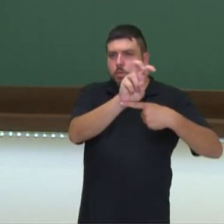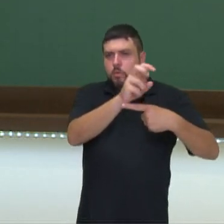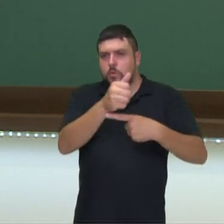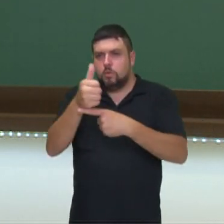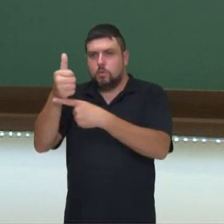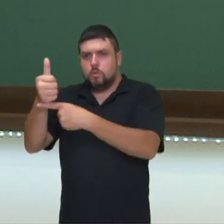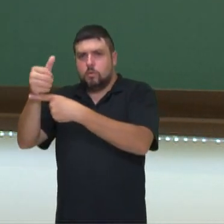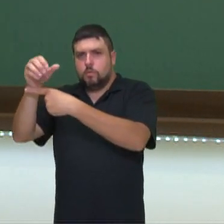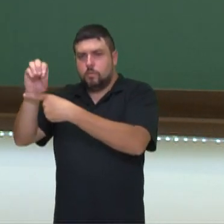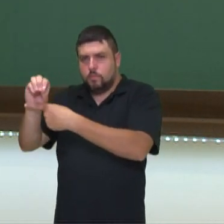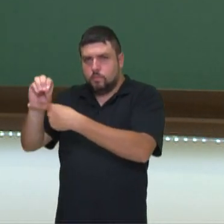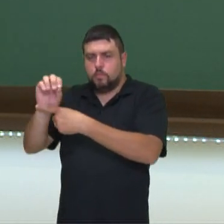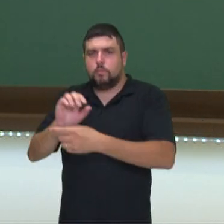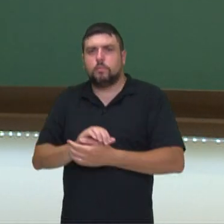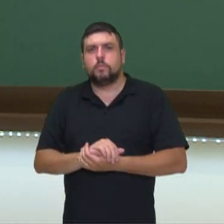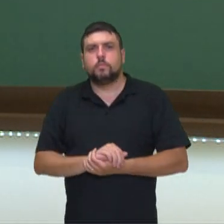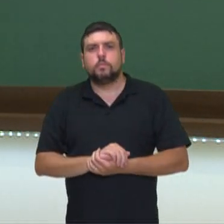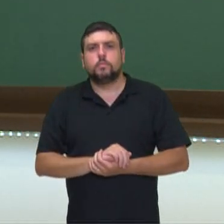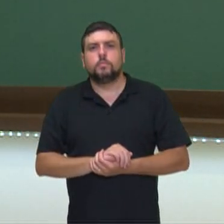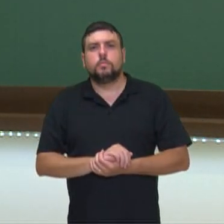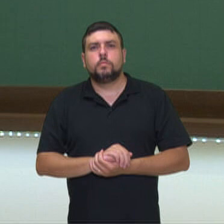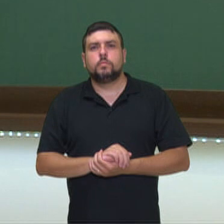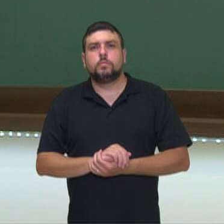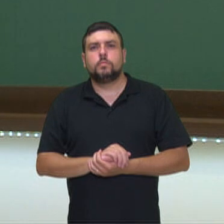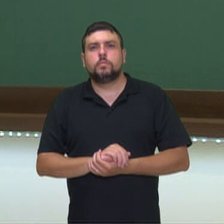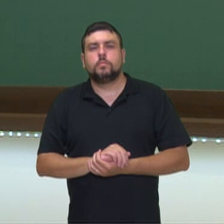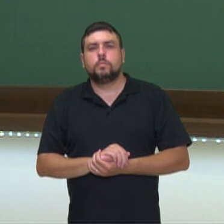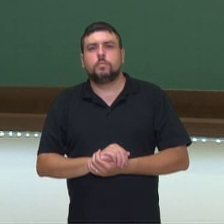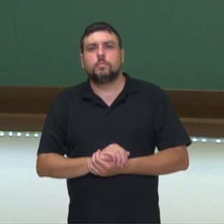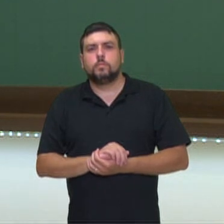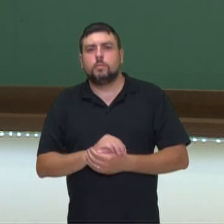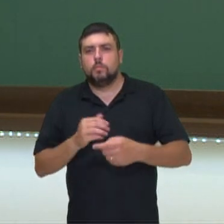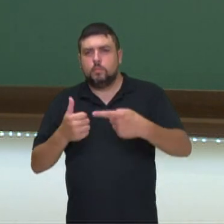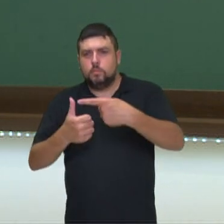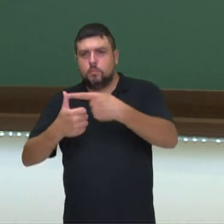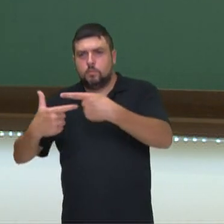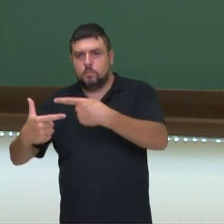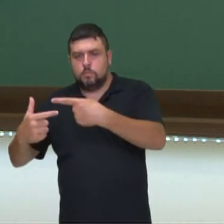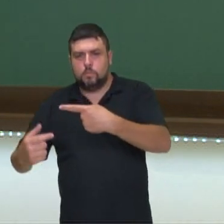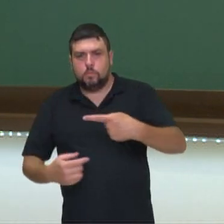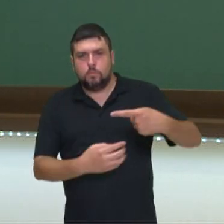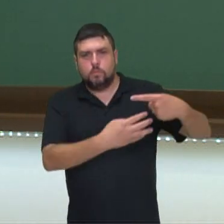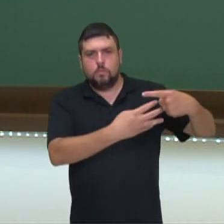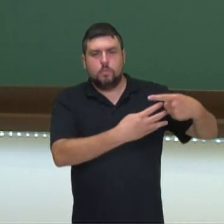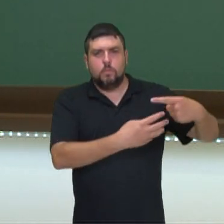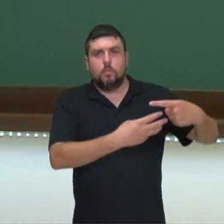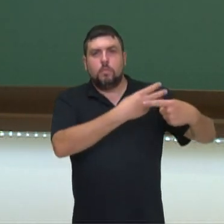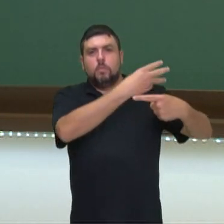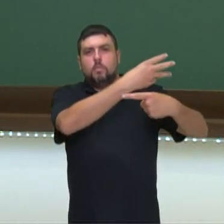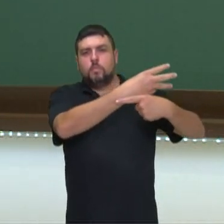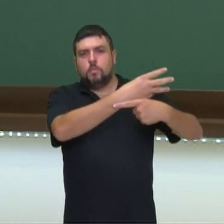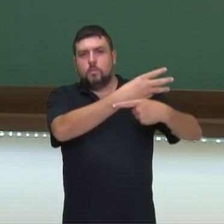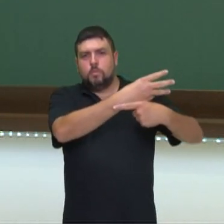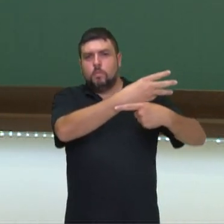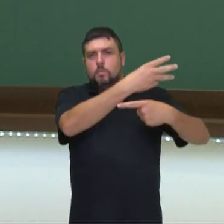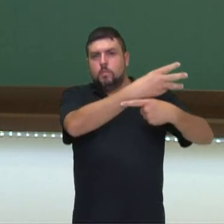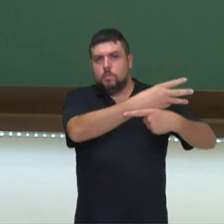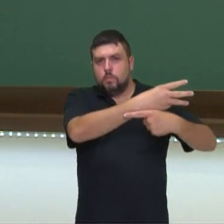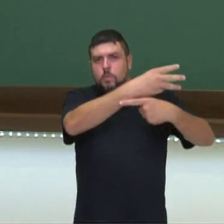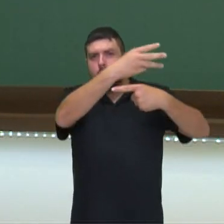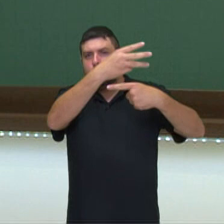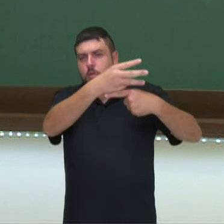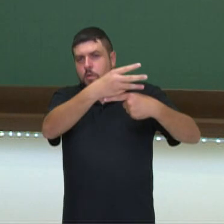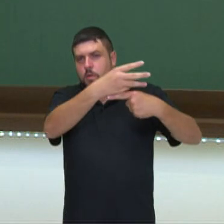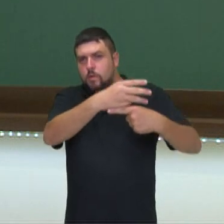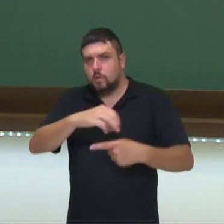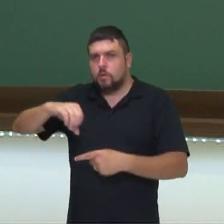Então, o meu denominador aqui vai ser 10. 12 dividido por 4 é 3. E 3 vezes 3 é 9. Então, o